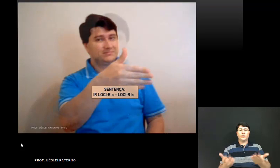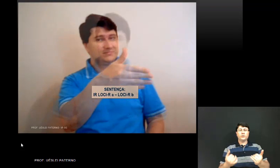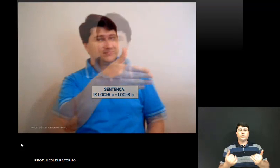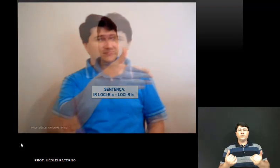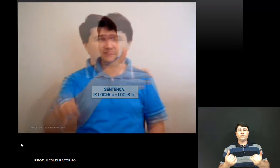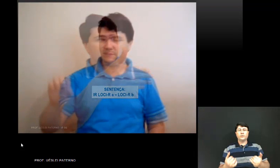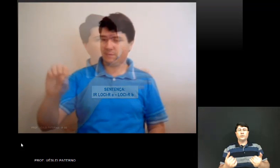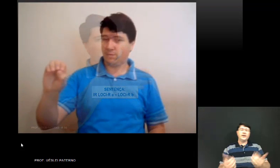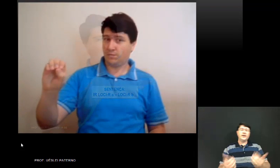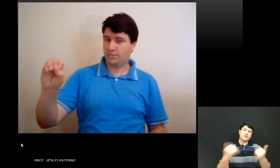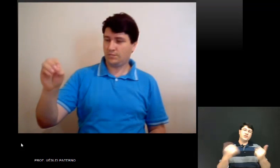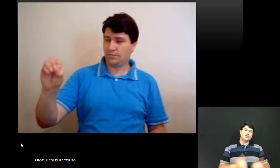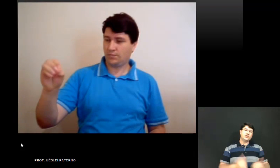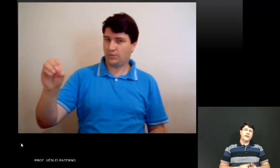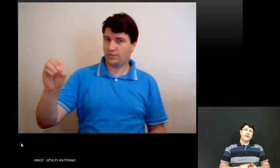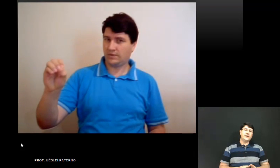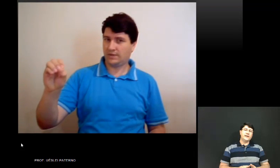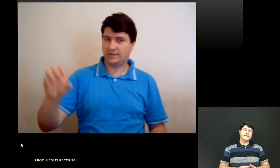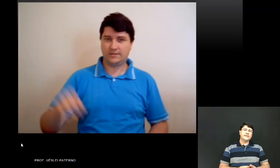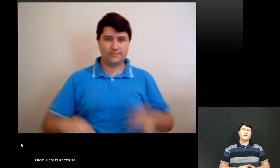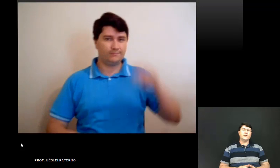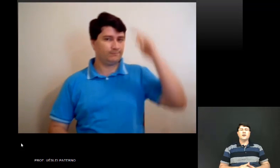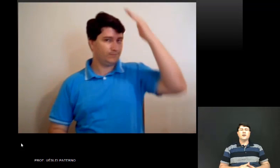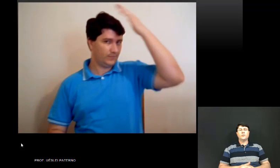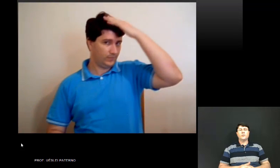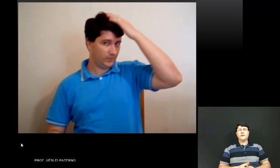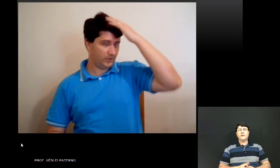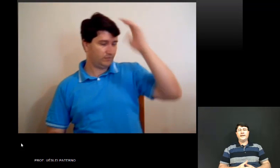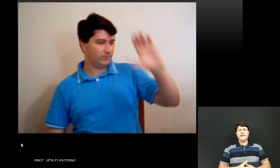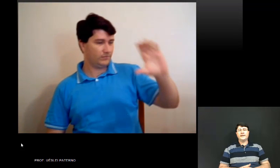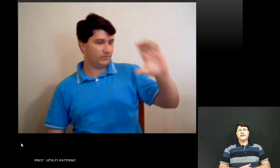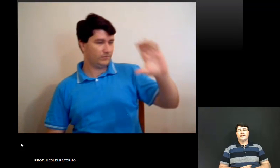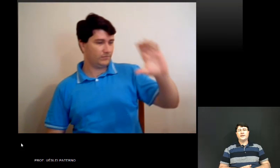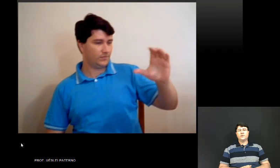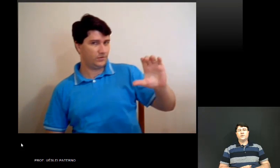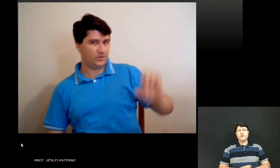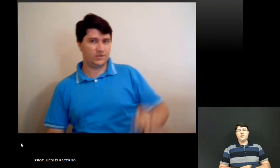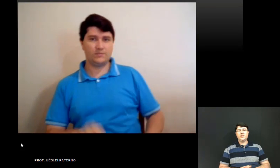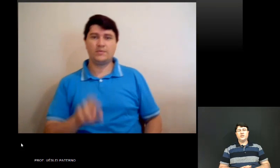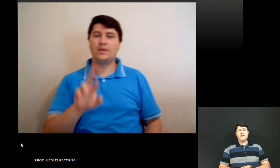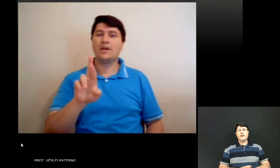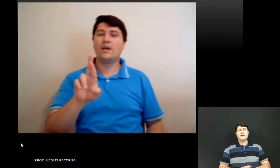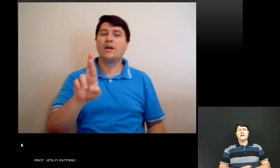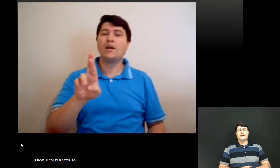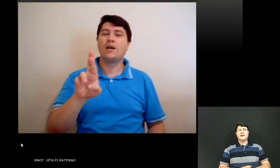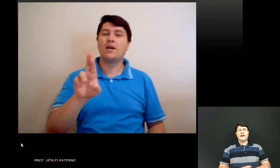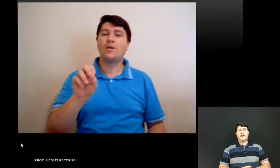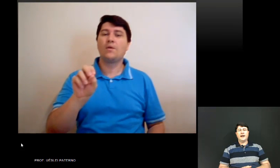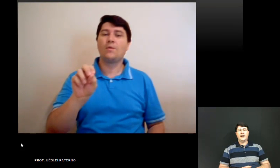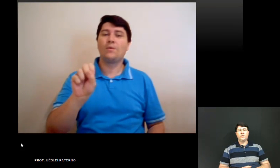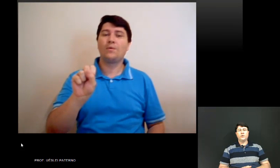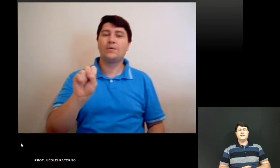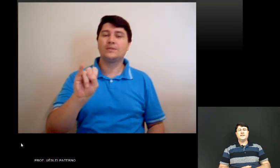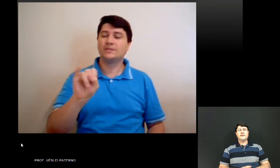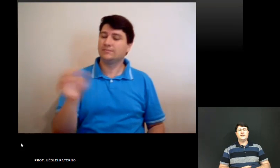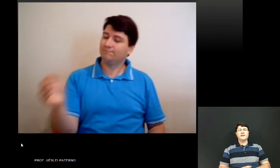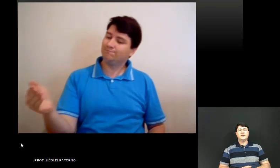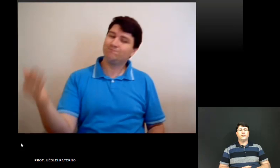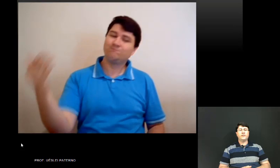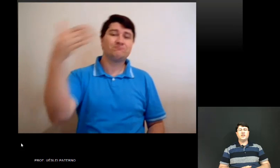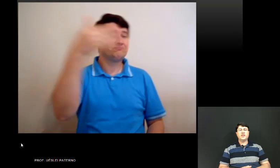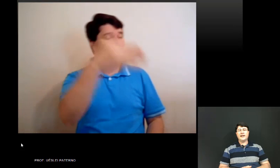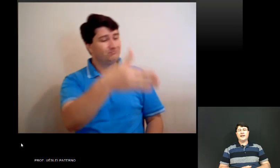o ponto A e o ponto B, a gente já soube lá antes. Ó. Porto Alegre, Curitiba,